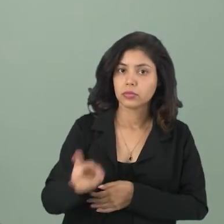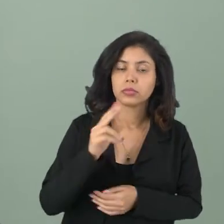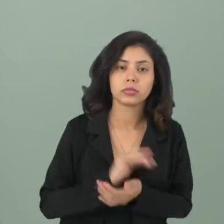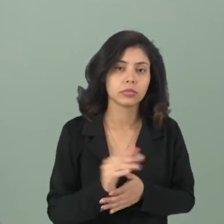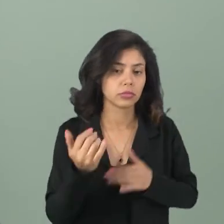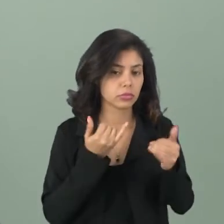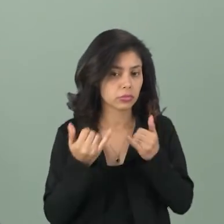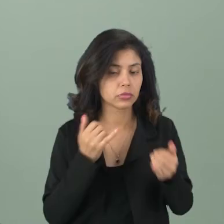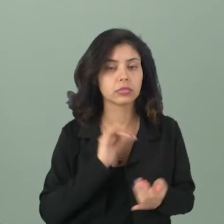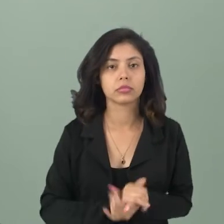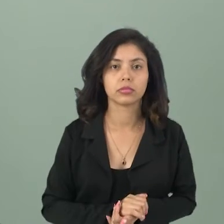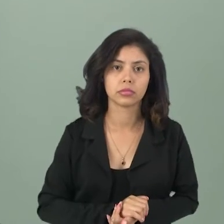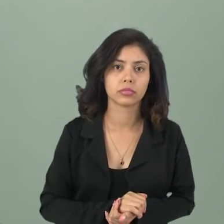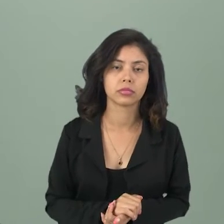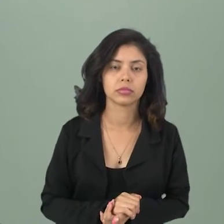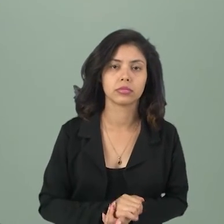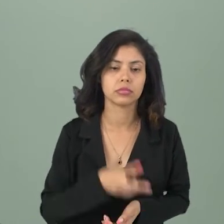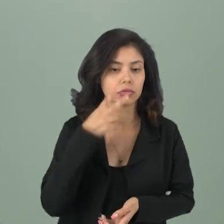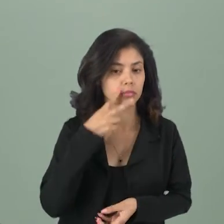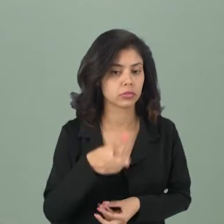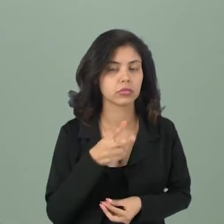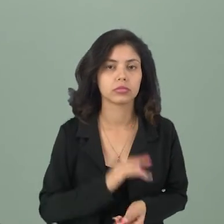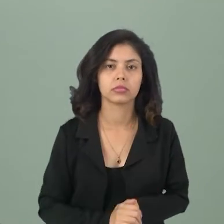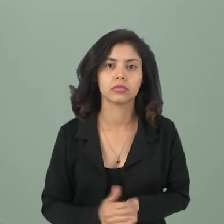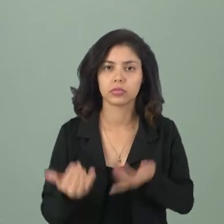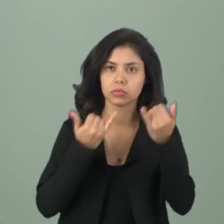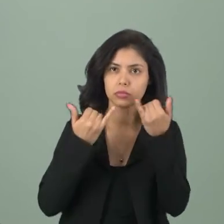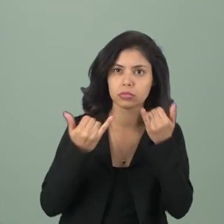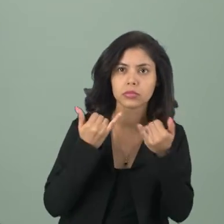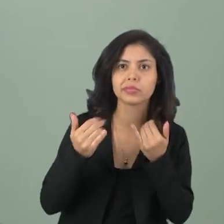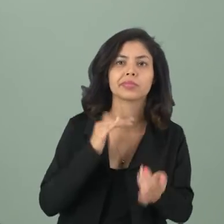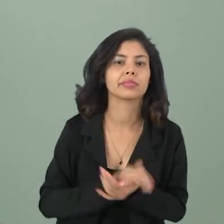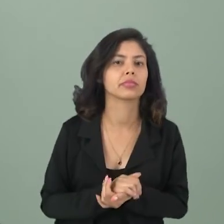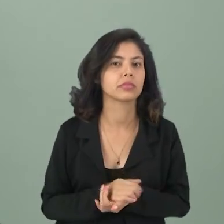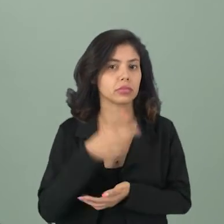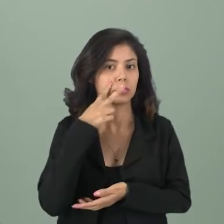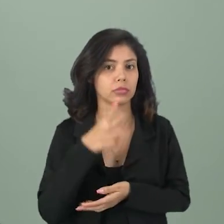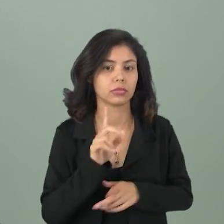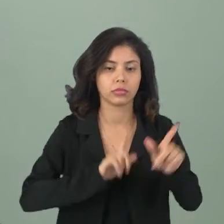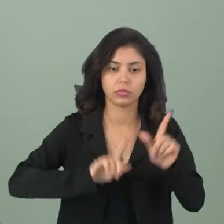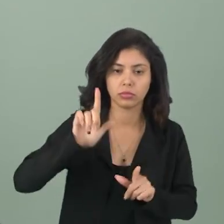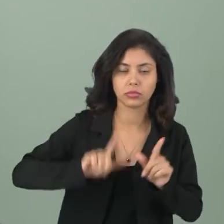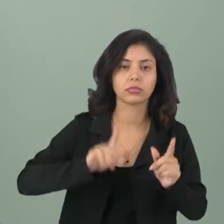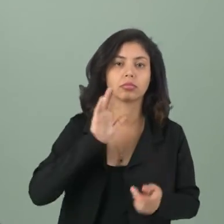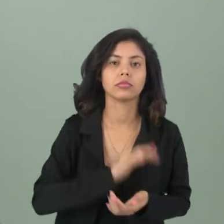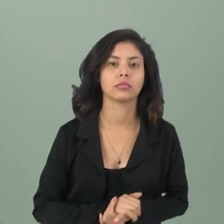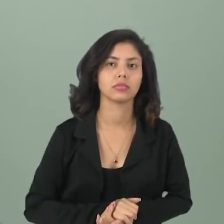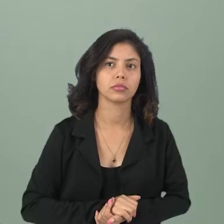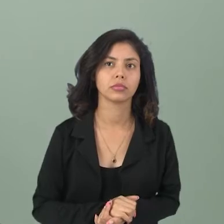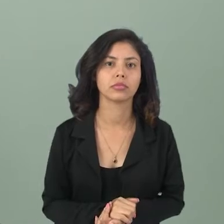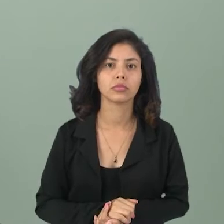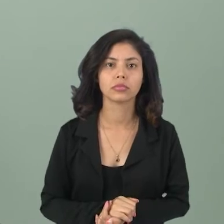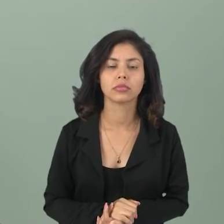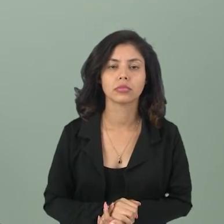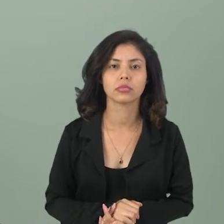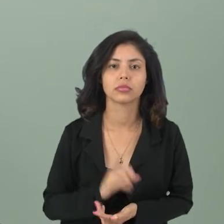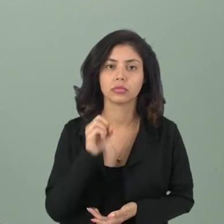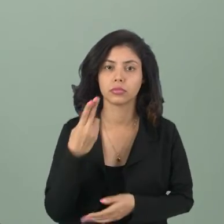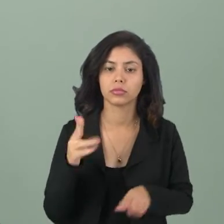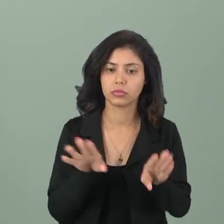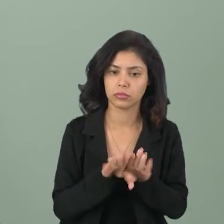atualizado informado de repente eu vejo né ao noticiário por uma televisão ou seja pela pela né na TV